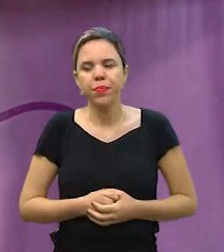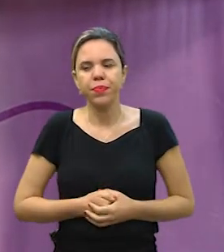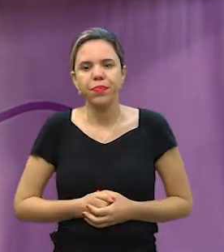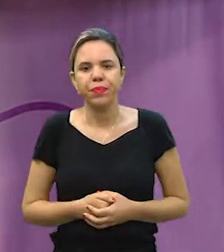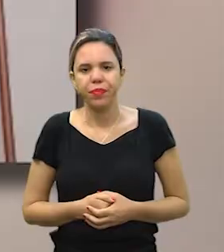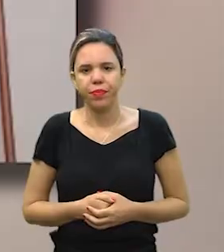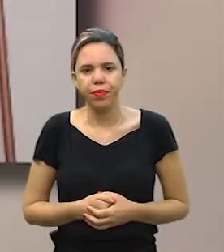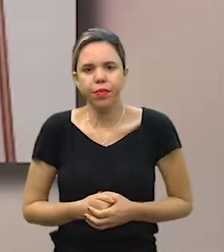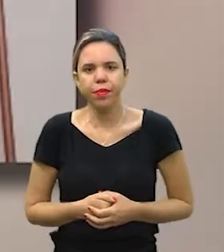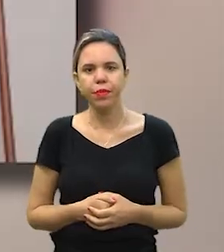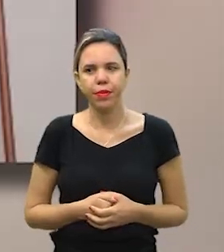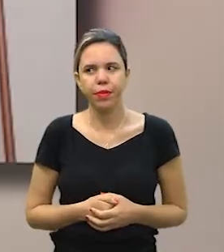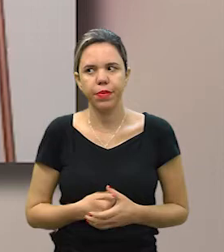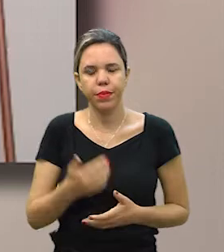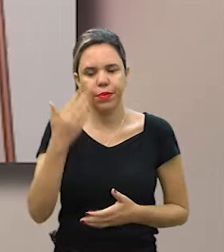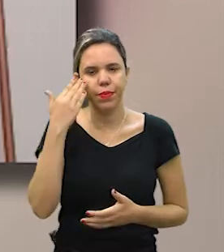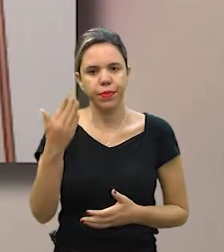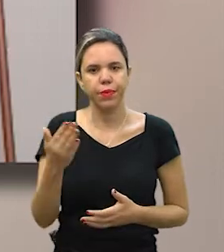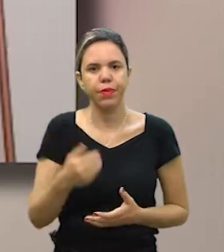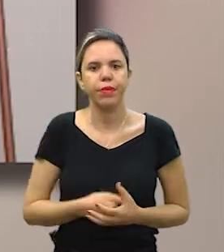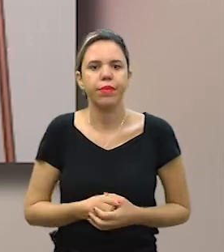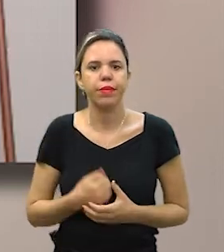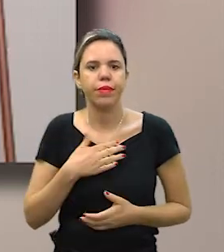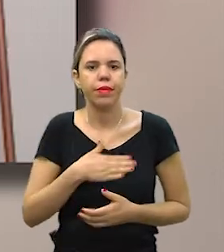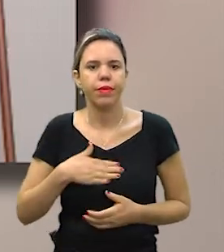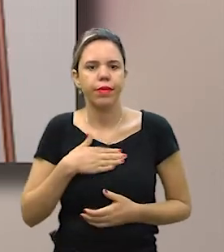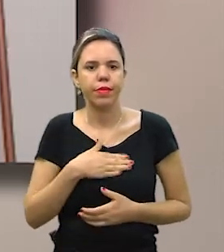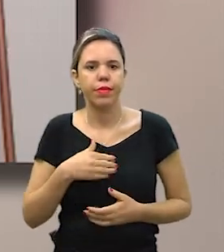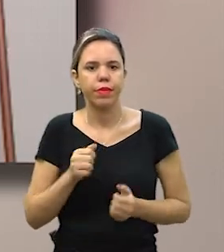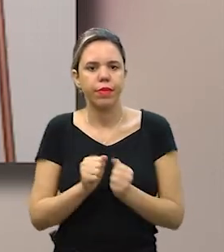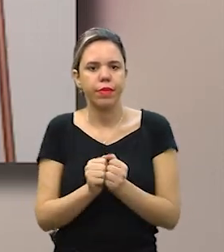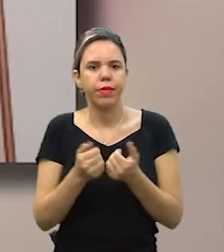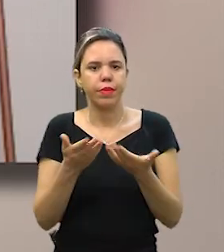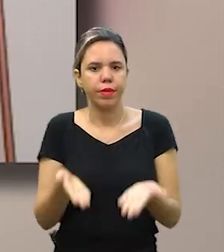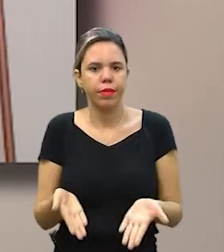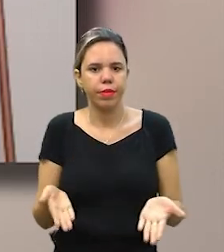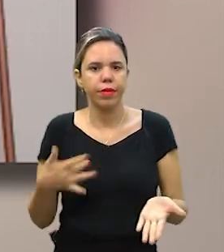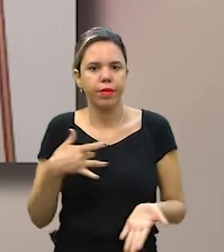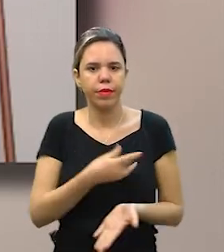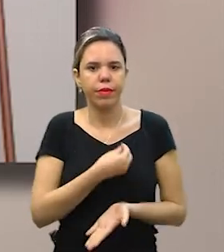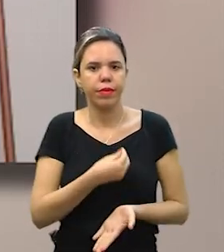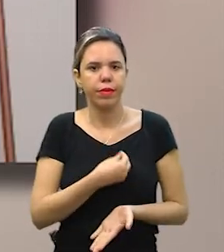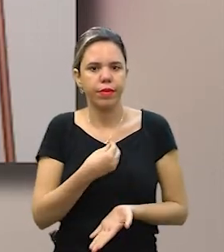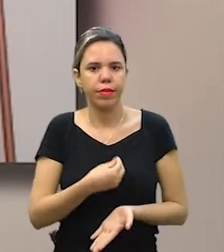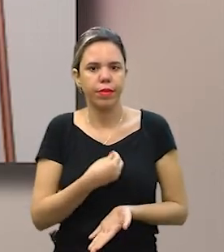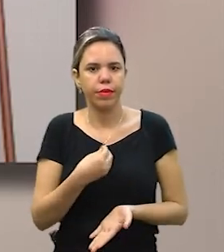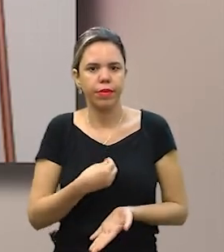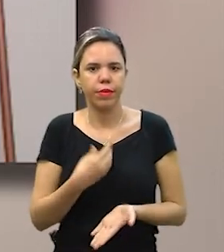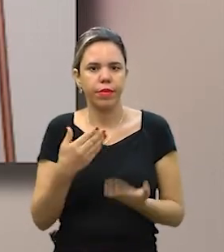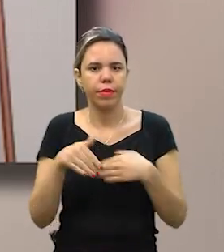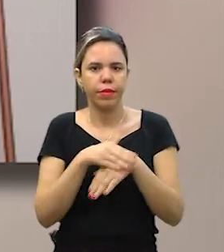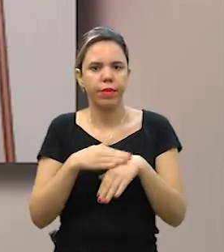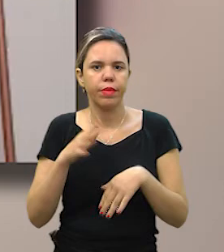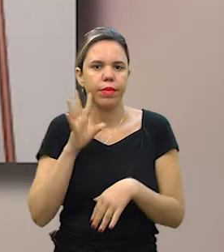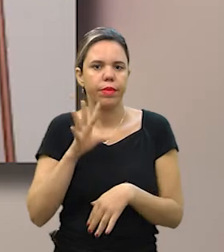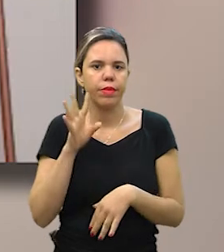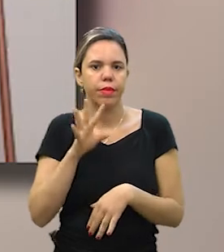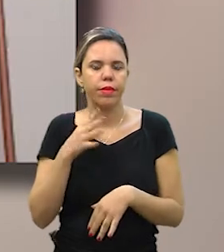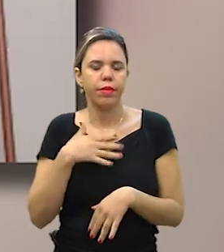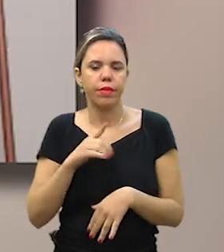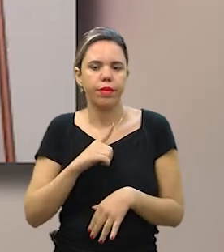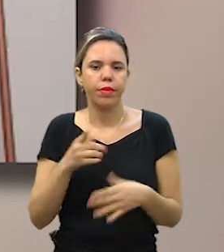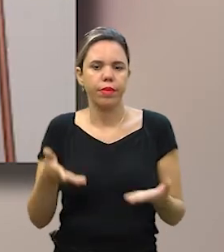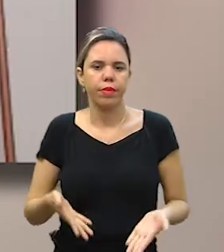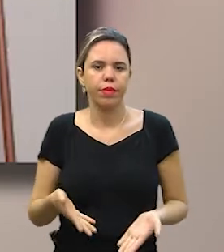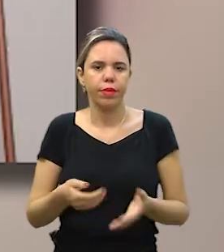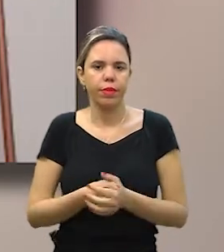participação aqui. Viviane, eu que agradeço, é um prazer poder estar com vocês aqui no Saúde é Vida, com essa conversa gostosa